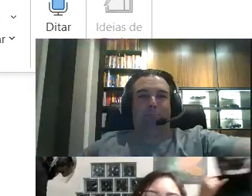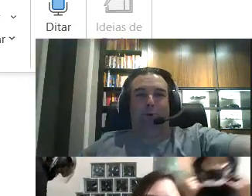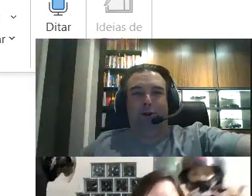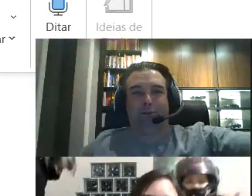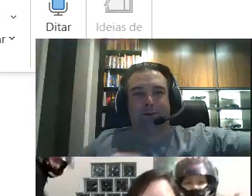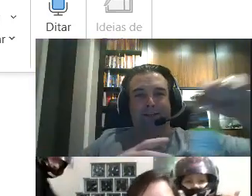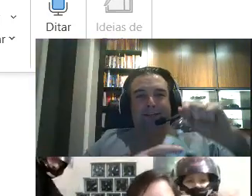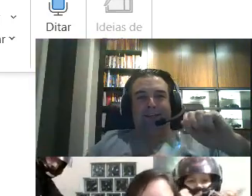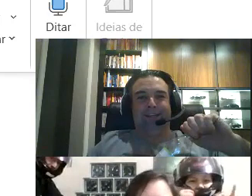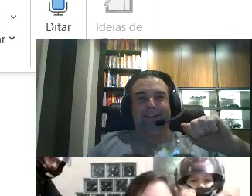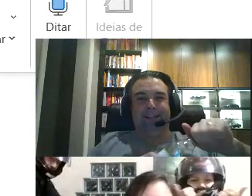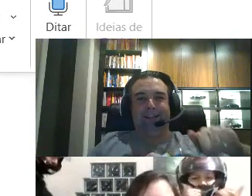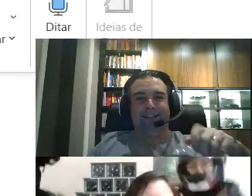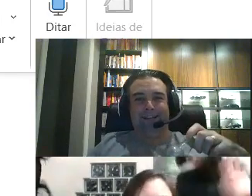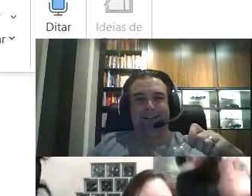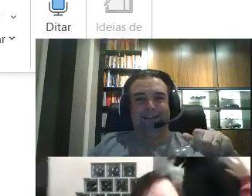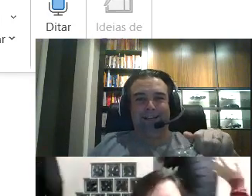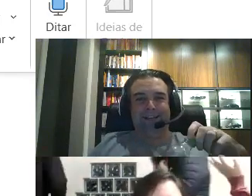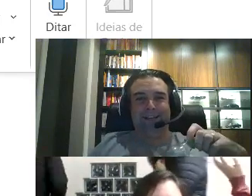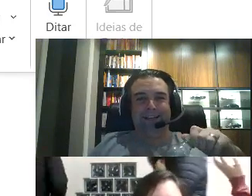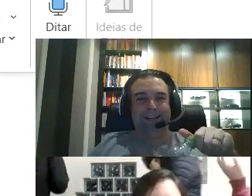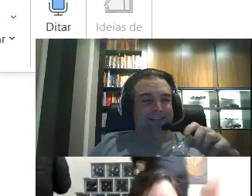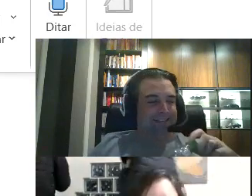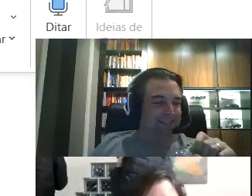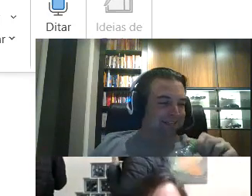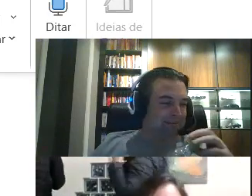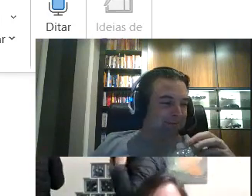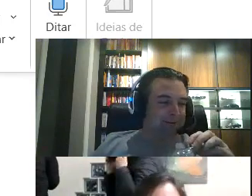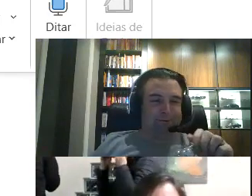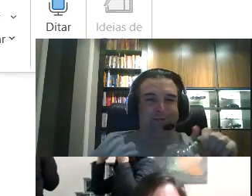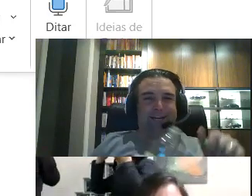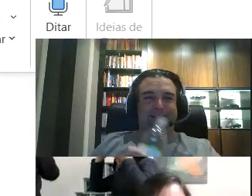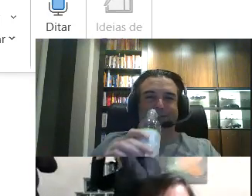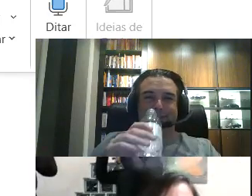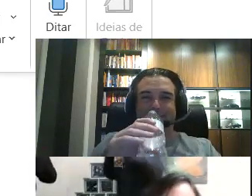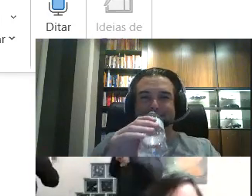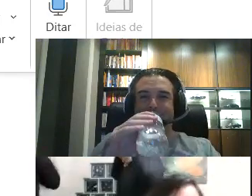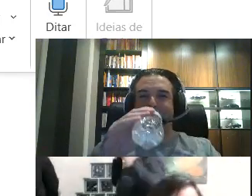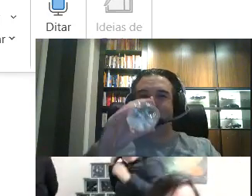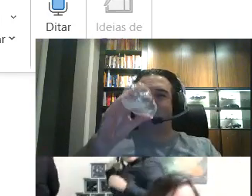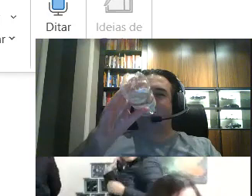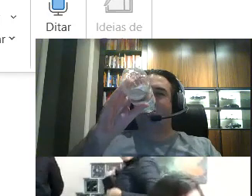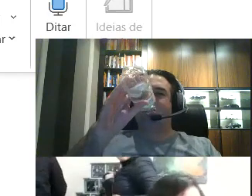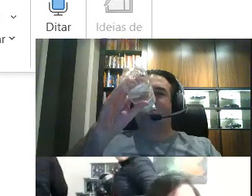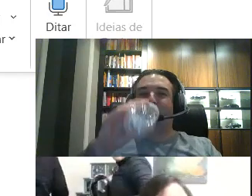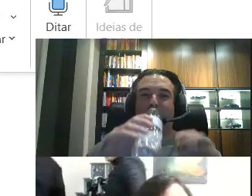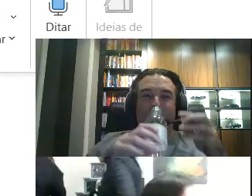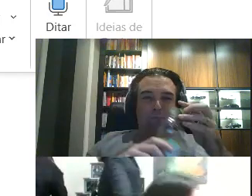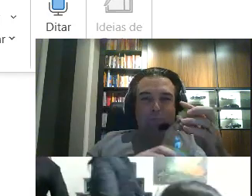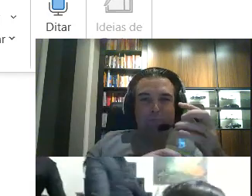uma moto. Tem... Ah, que loucuragem isso aí.